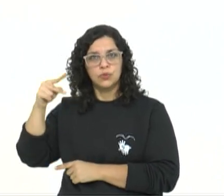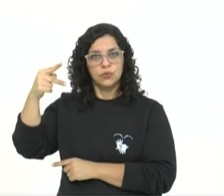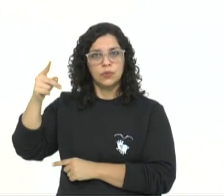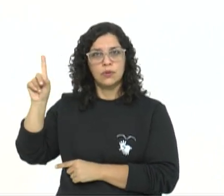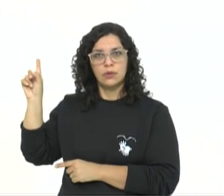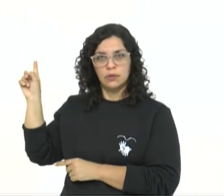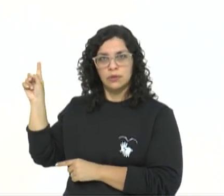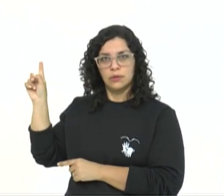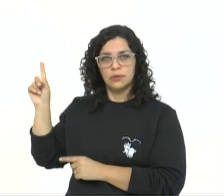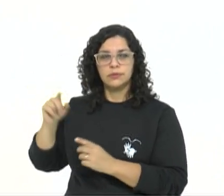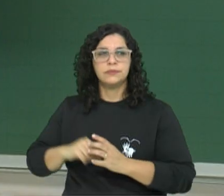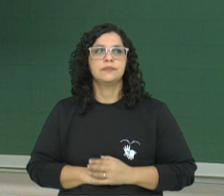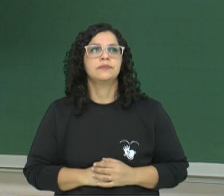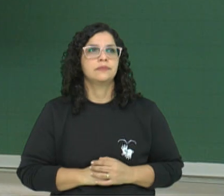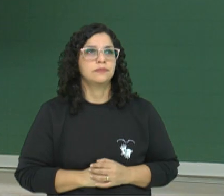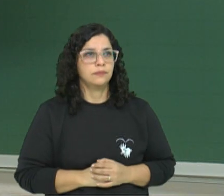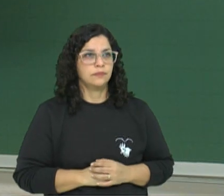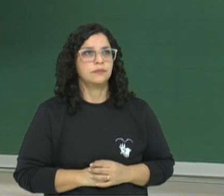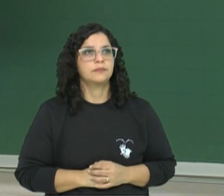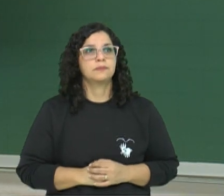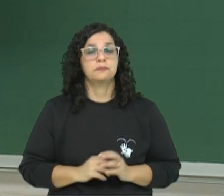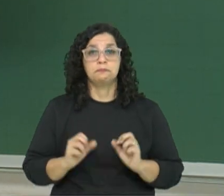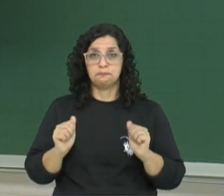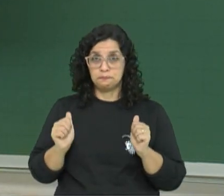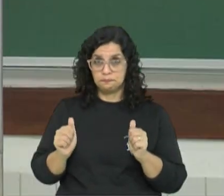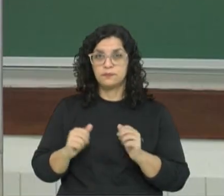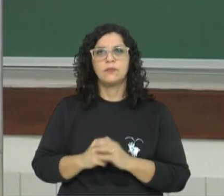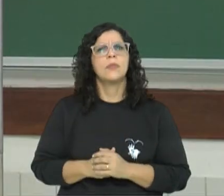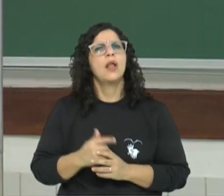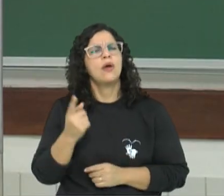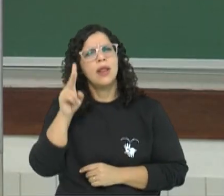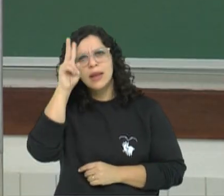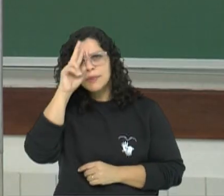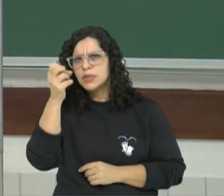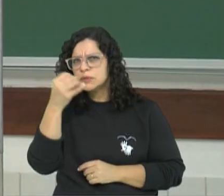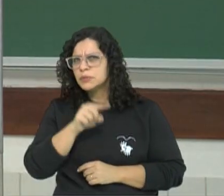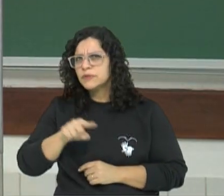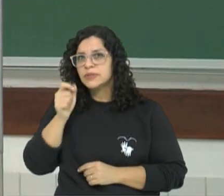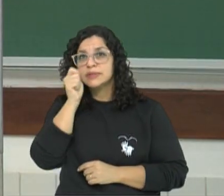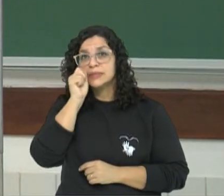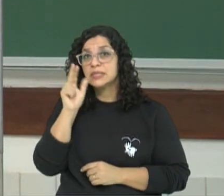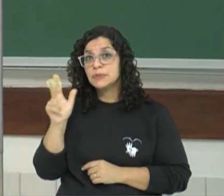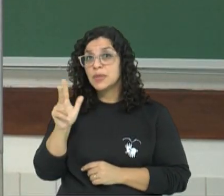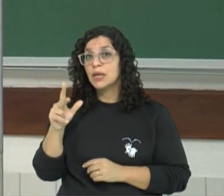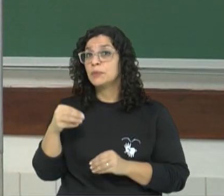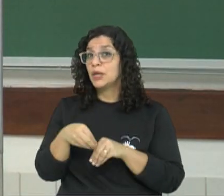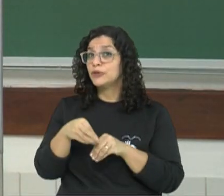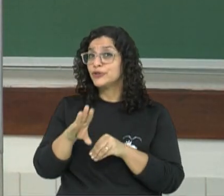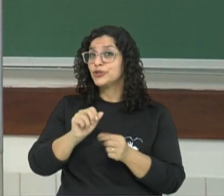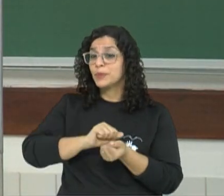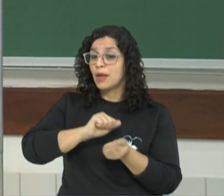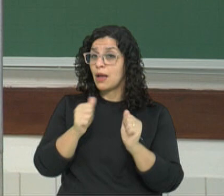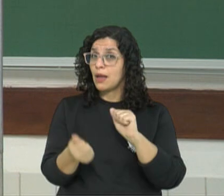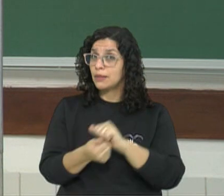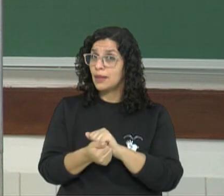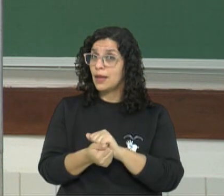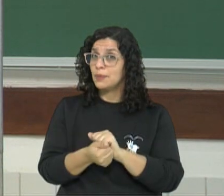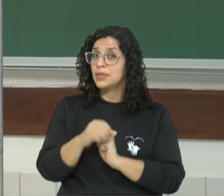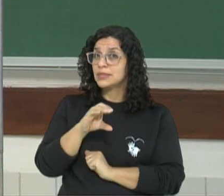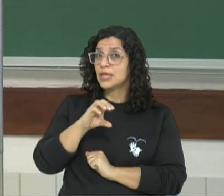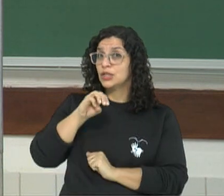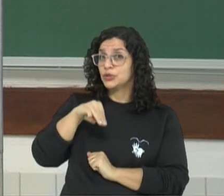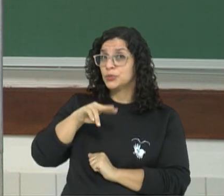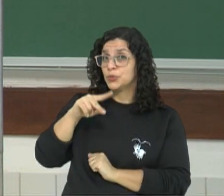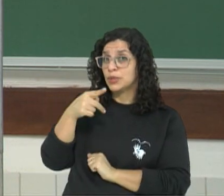de 32 centímetros quadrados. Aí lembra que eu falei para vocês ficarem espertos naquela dica lá sobre a questão do centímetro quadrado para